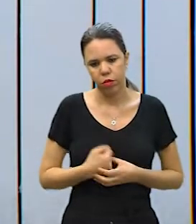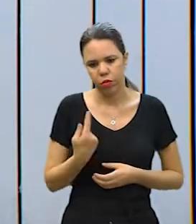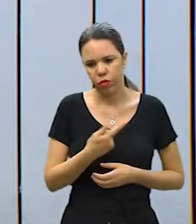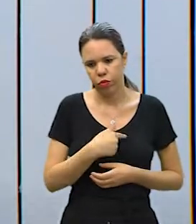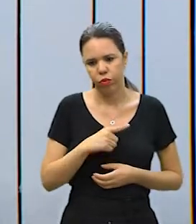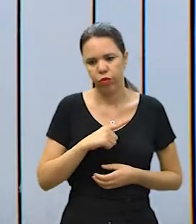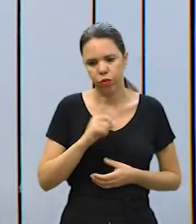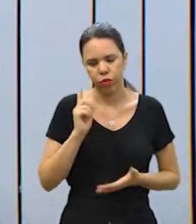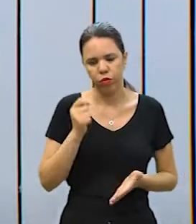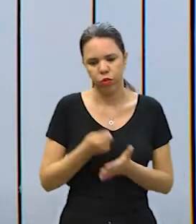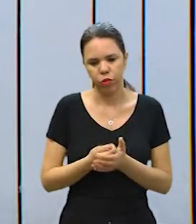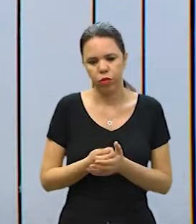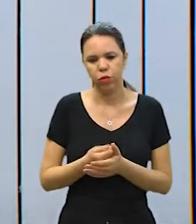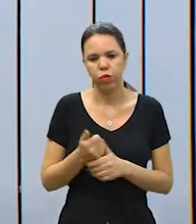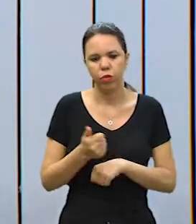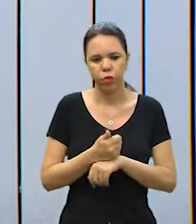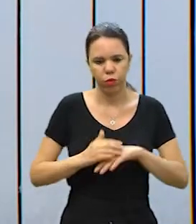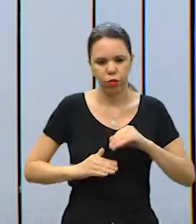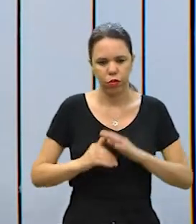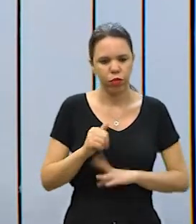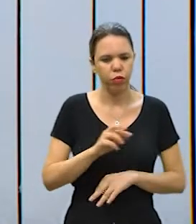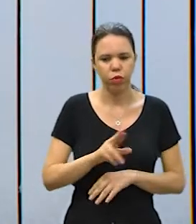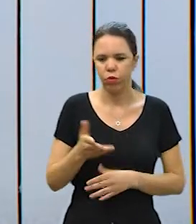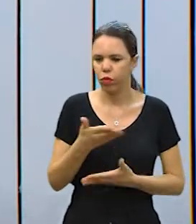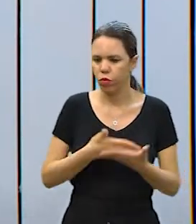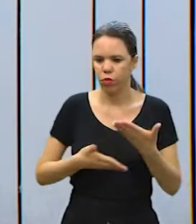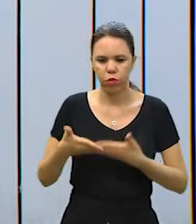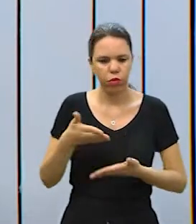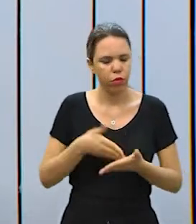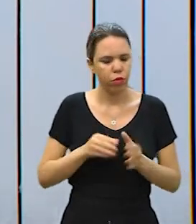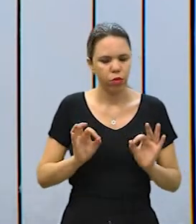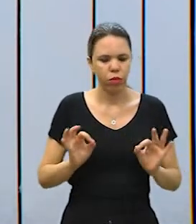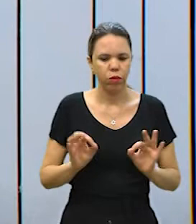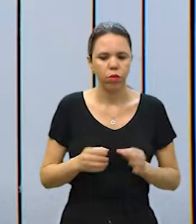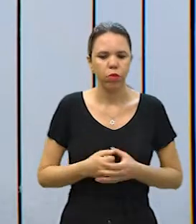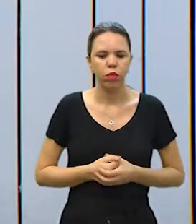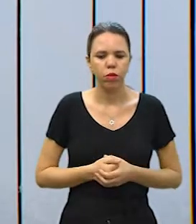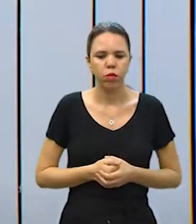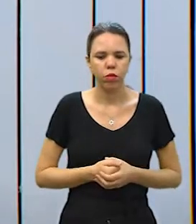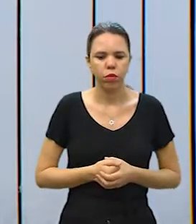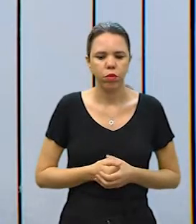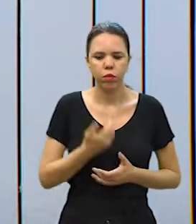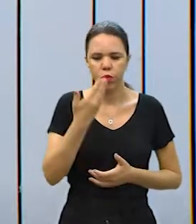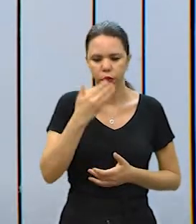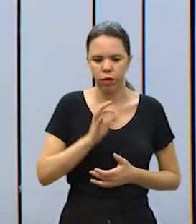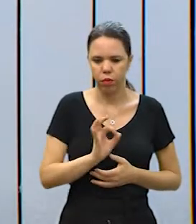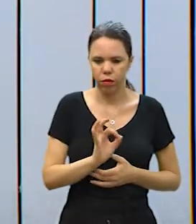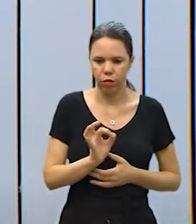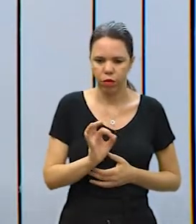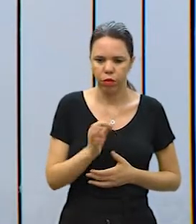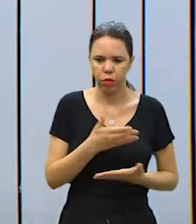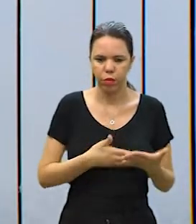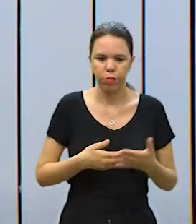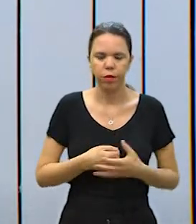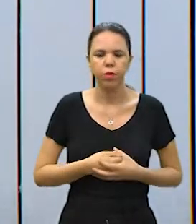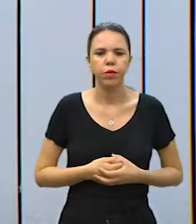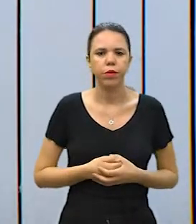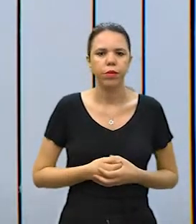Se a gente tiver a garantia desses profissionais, ela não atrapalha de forma nenhuma, criança nenhuma